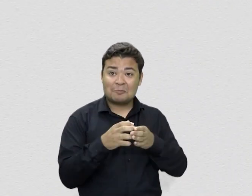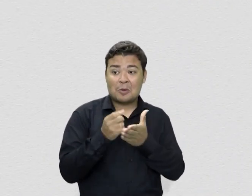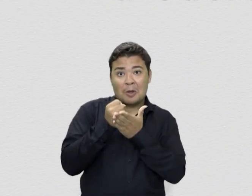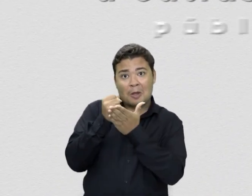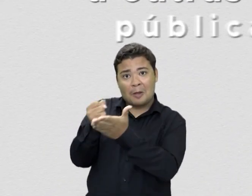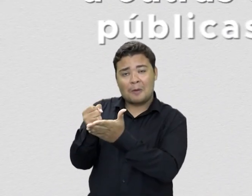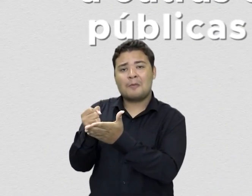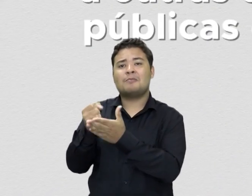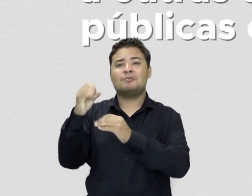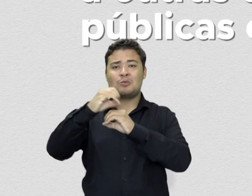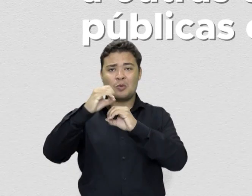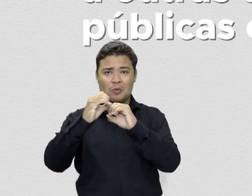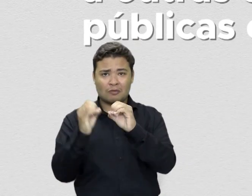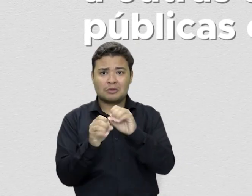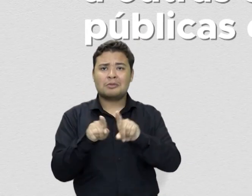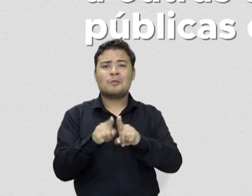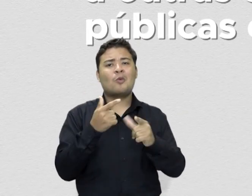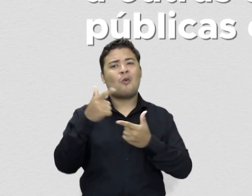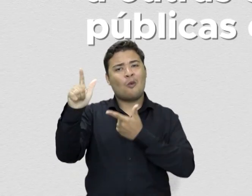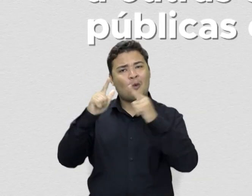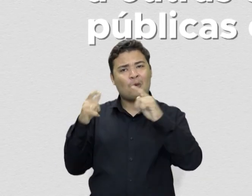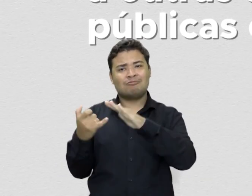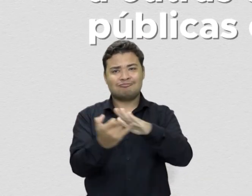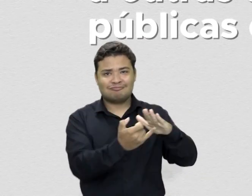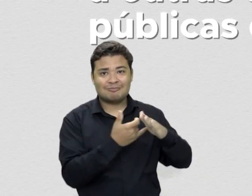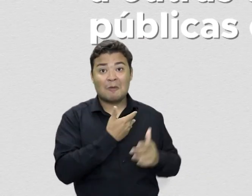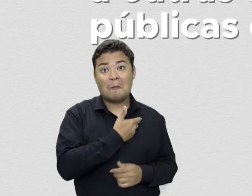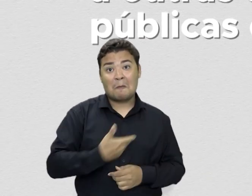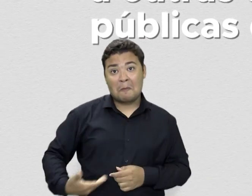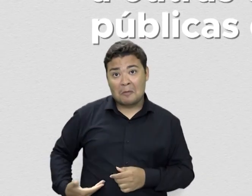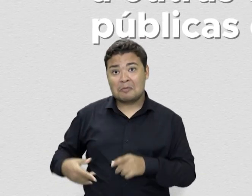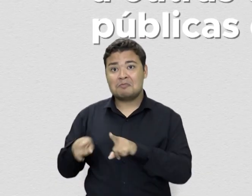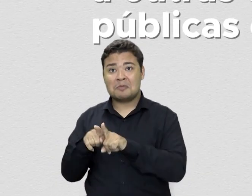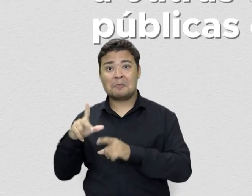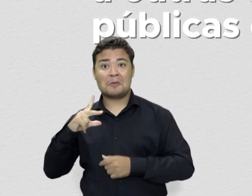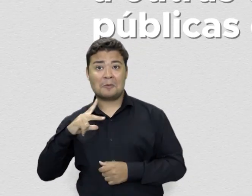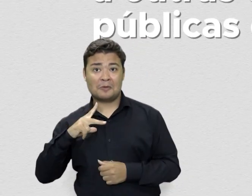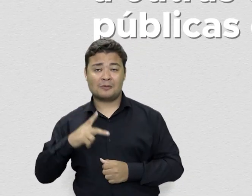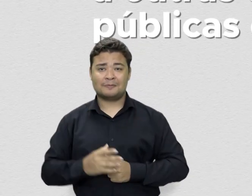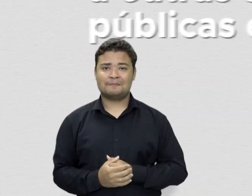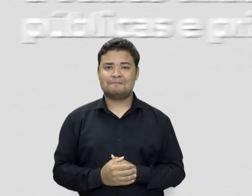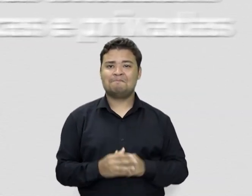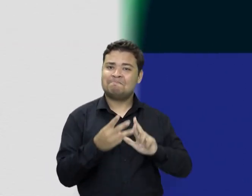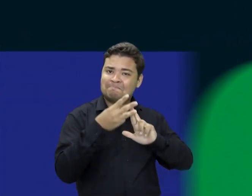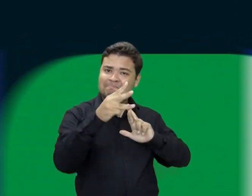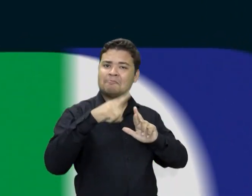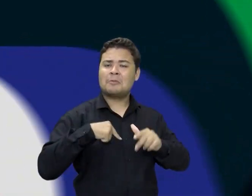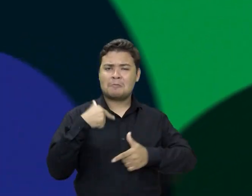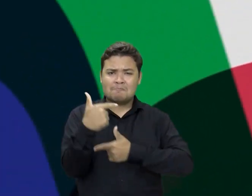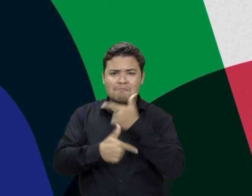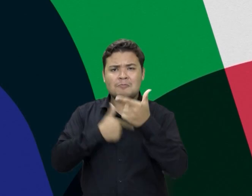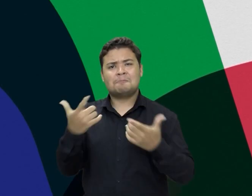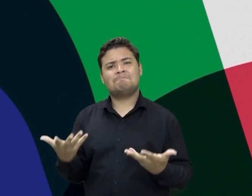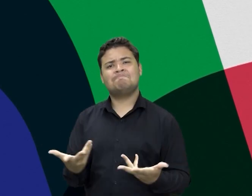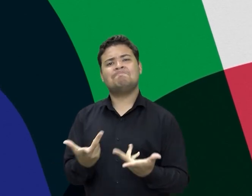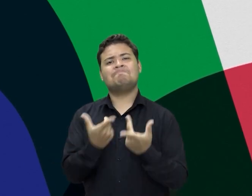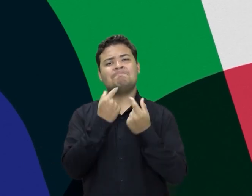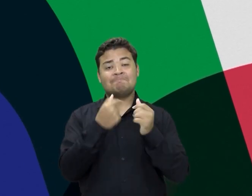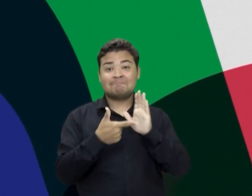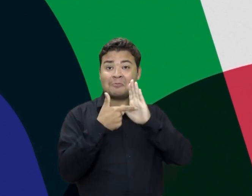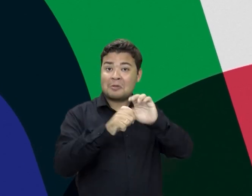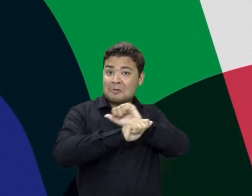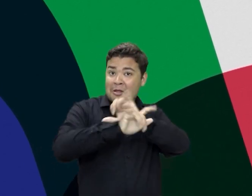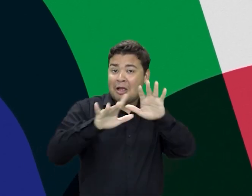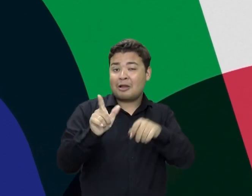Ciência, educação, cultura, informação, lazer e cidadania. Há mais de 25 anos, a Fundação RTVE traz